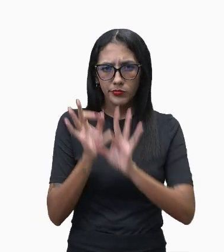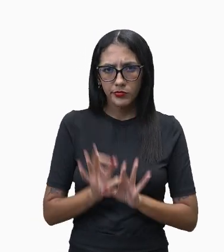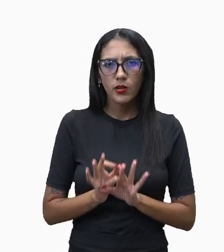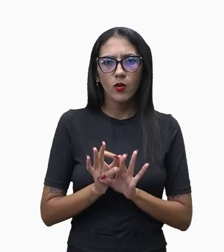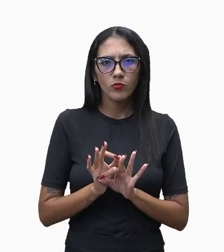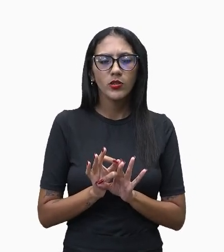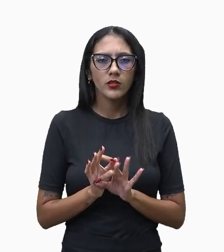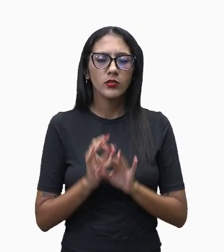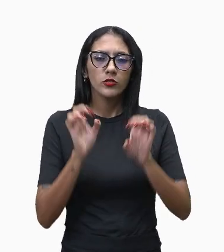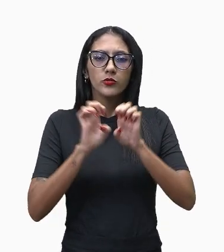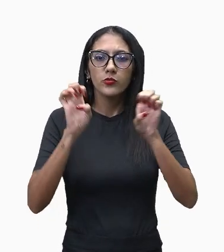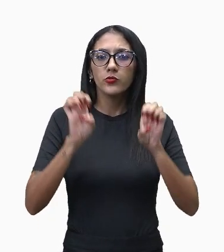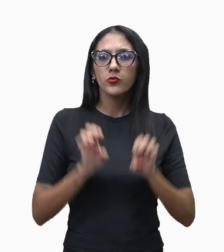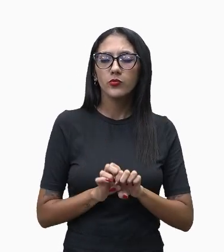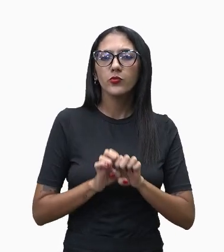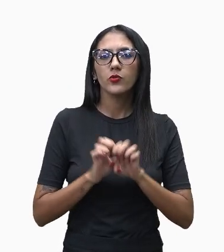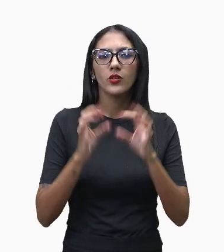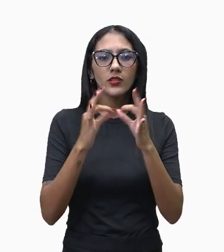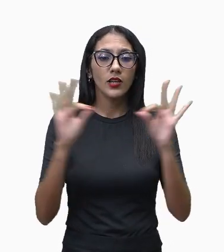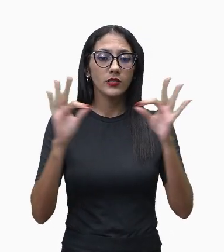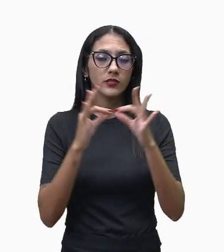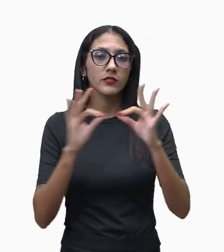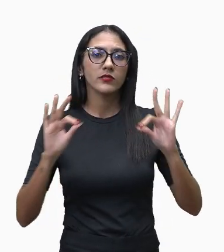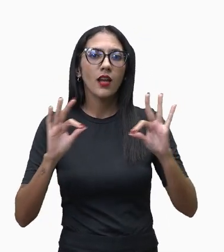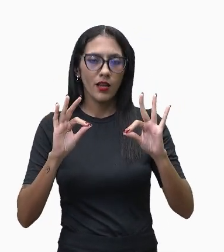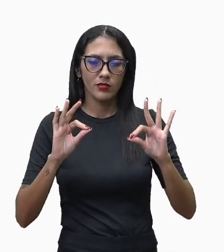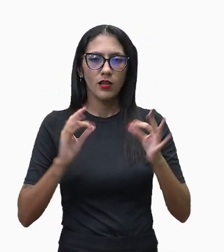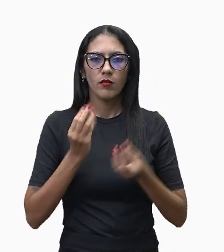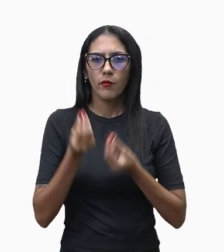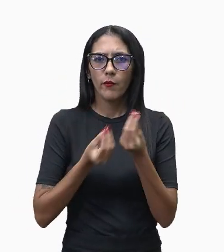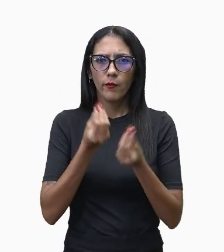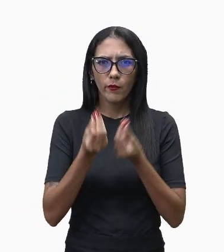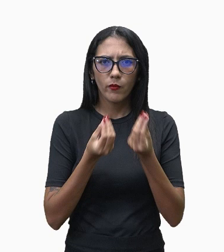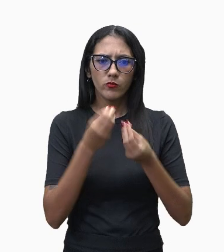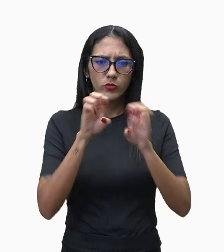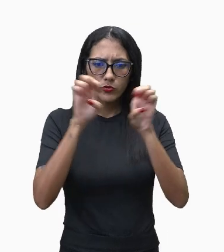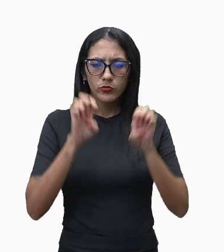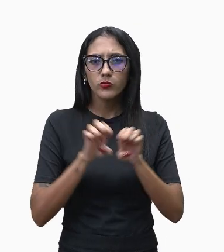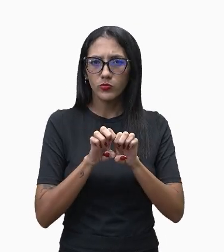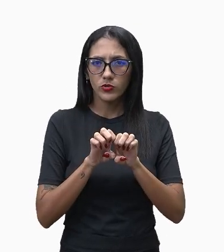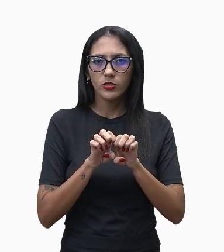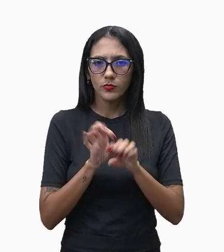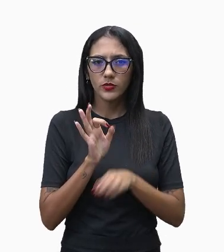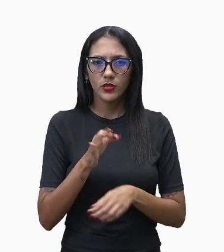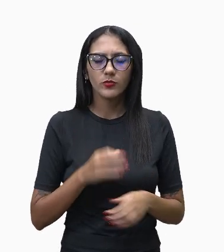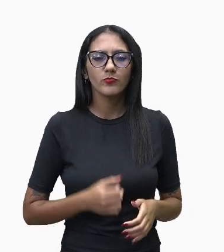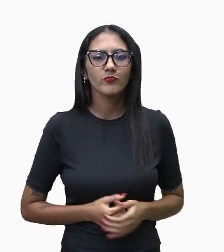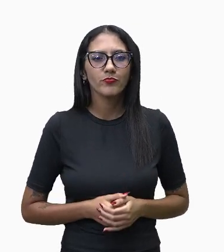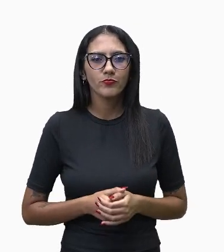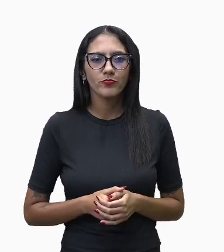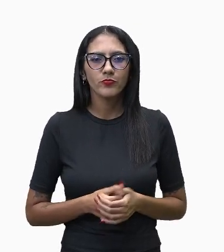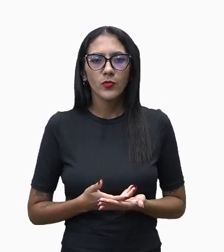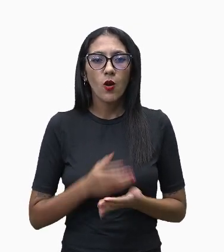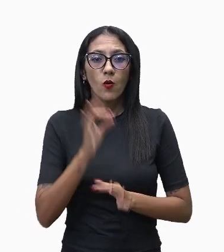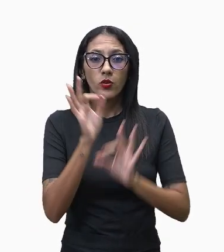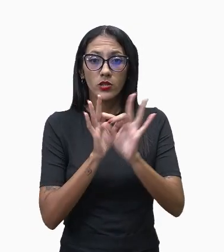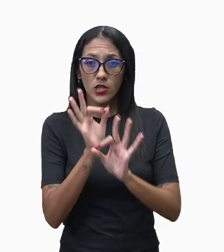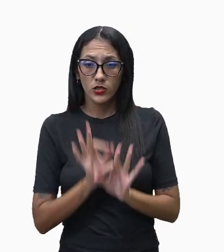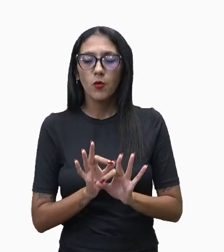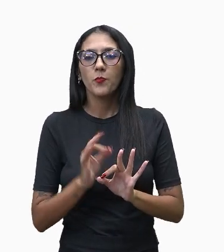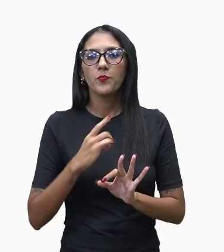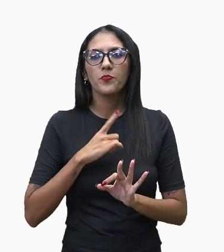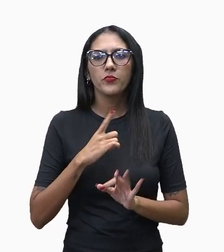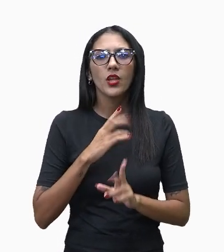ou seja, estamos no campo da forma como os enunciados se estruturam, tá? São construções que se